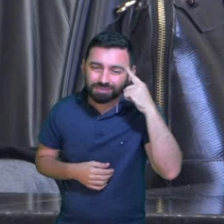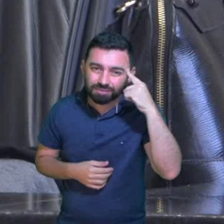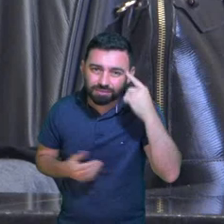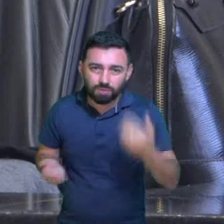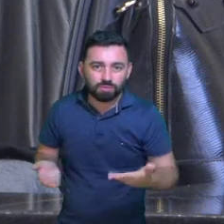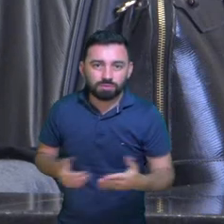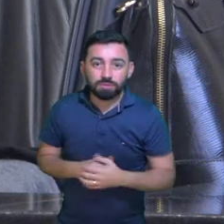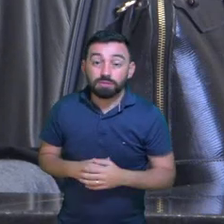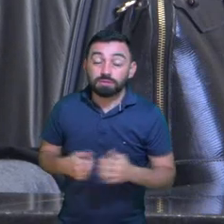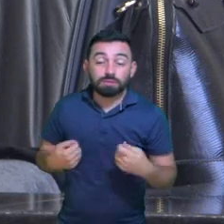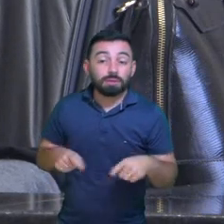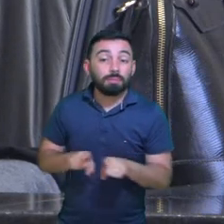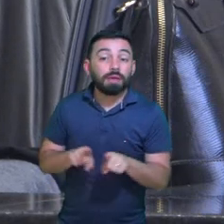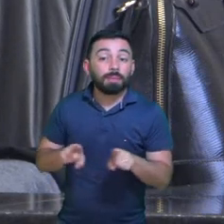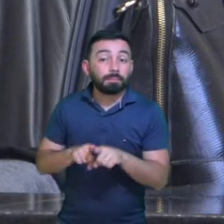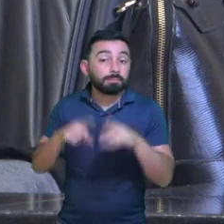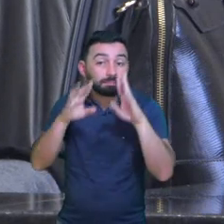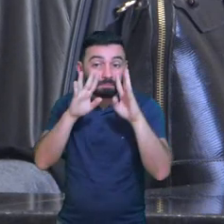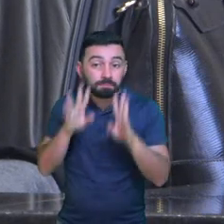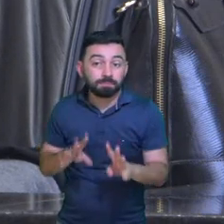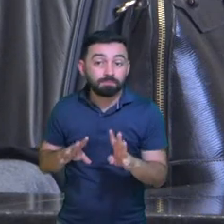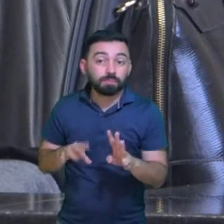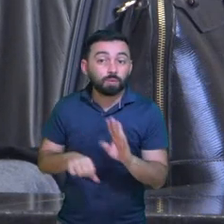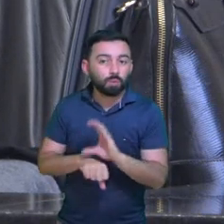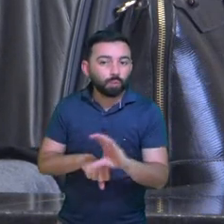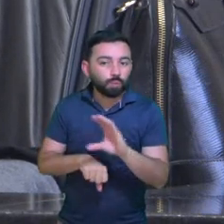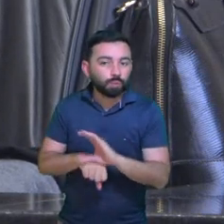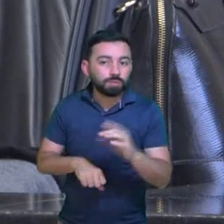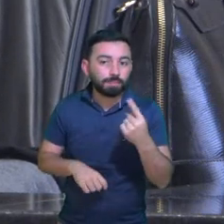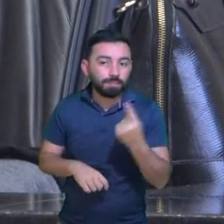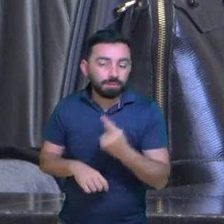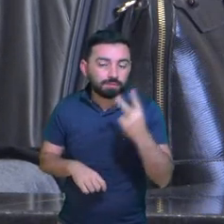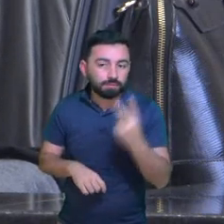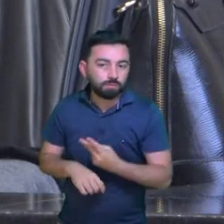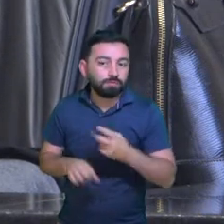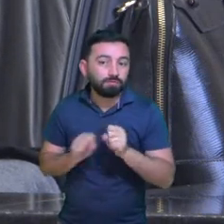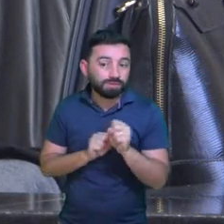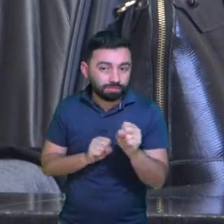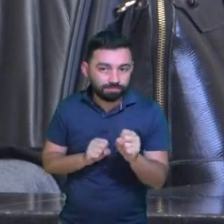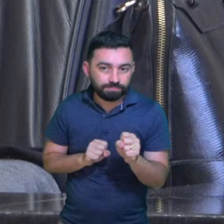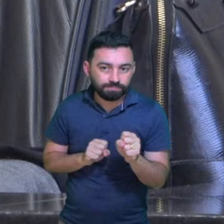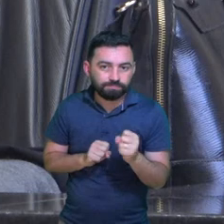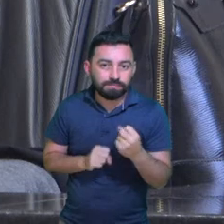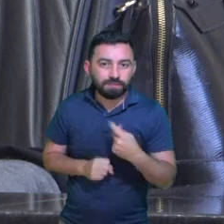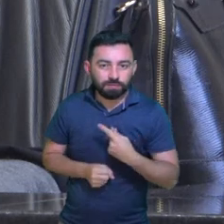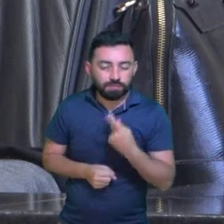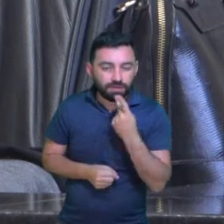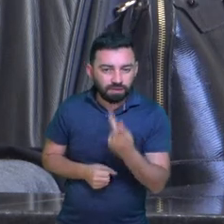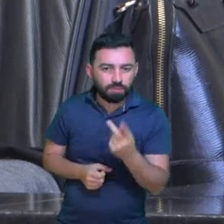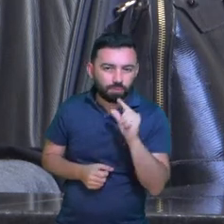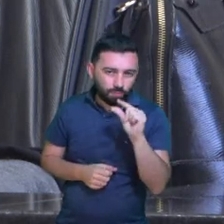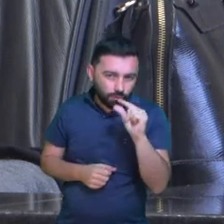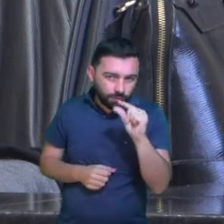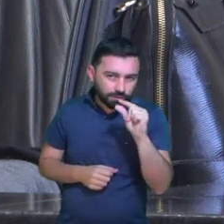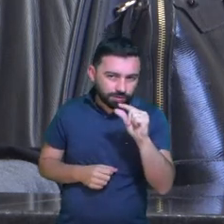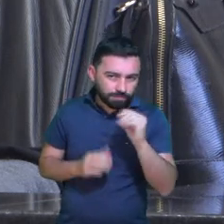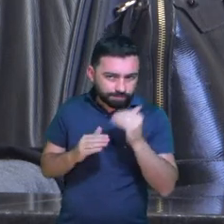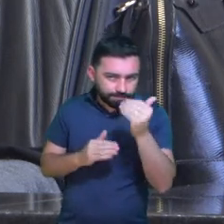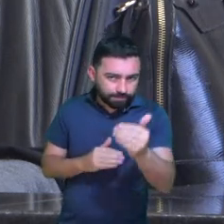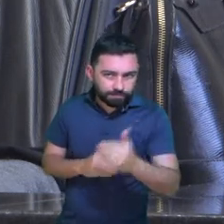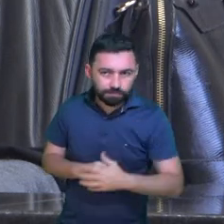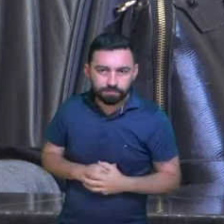muita atenção também para os cursos de primeira e segunda formação vou falar um pouco sobre isso um pouquinho mais para frente